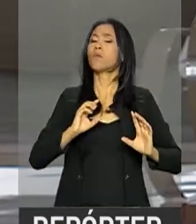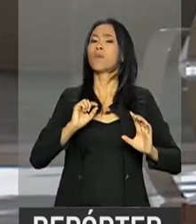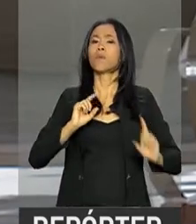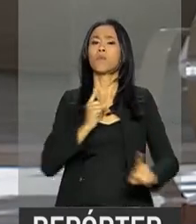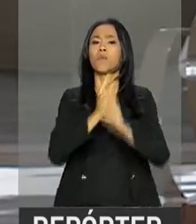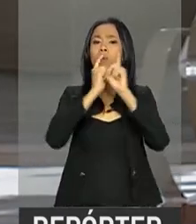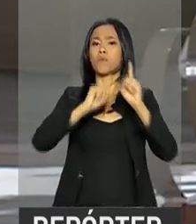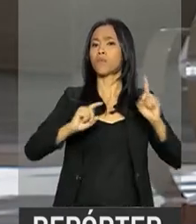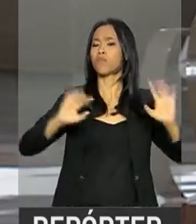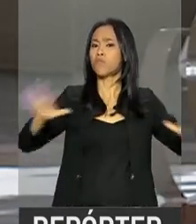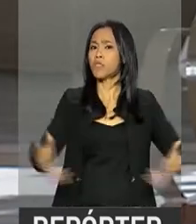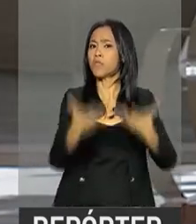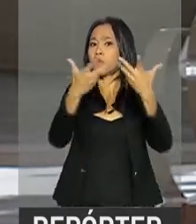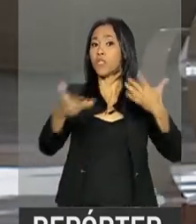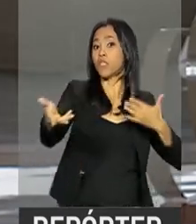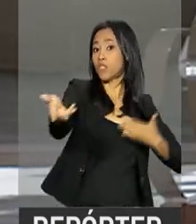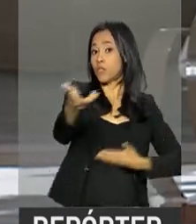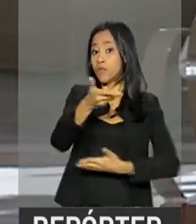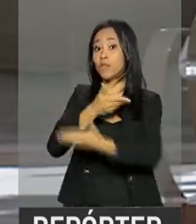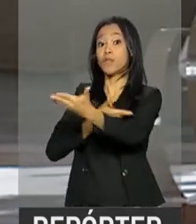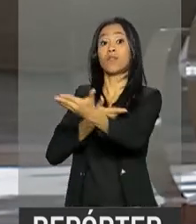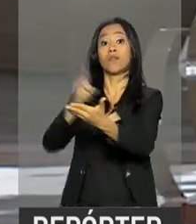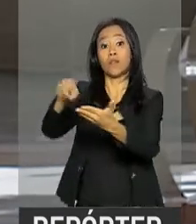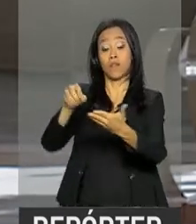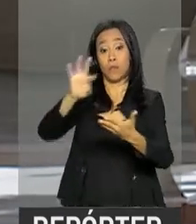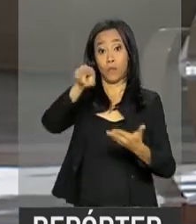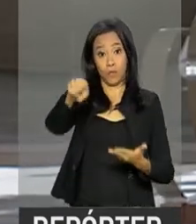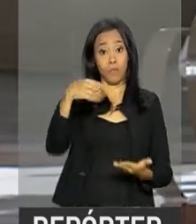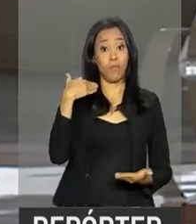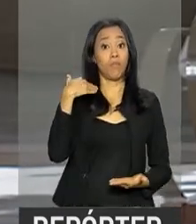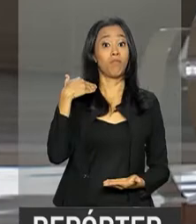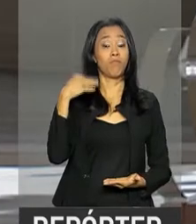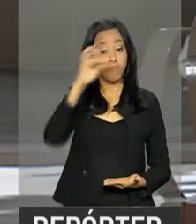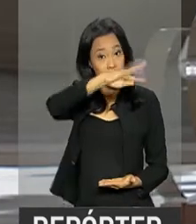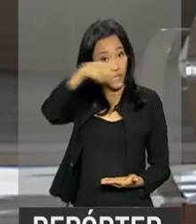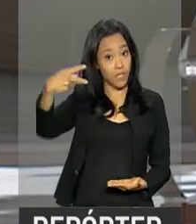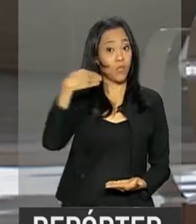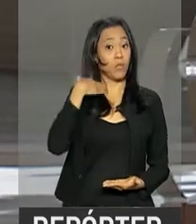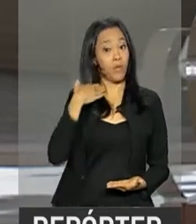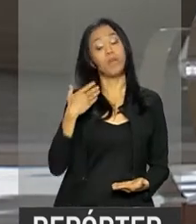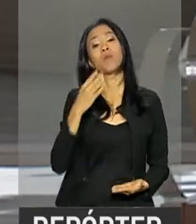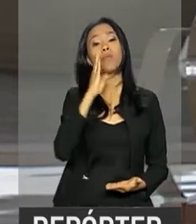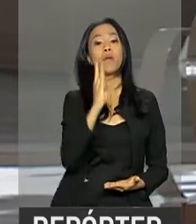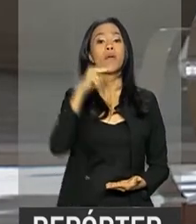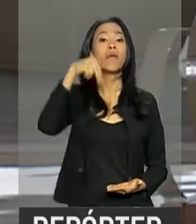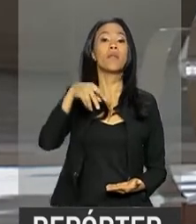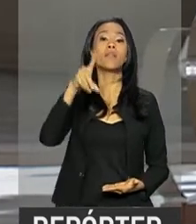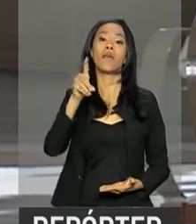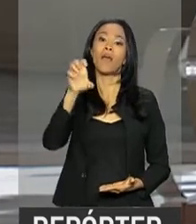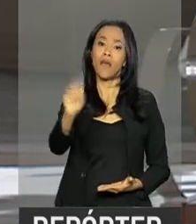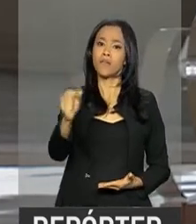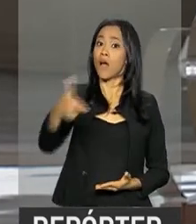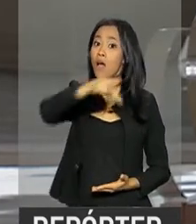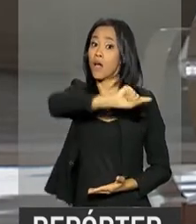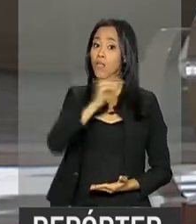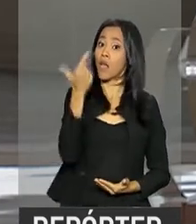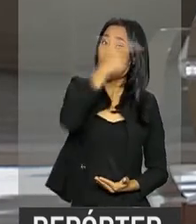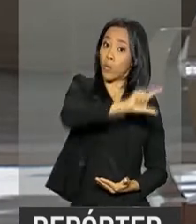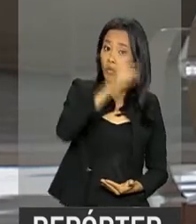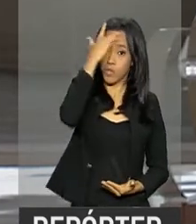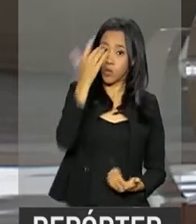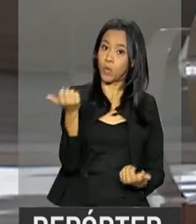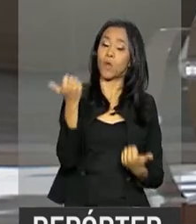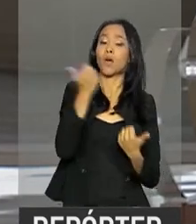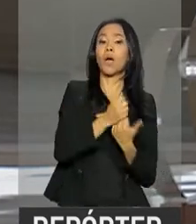transmissão do cargo de presidência do BNDES no Rio de Janeiro. O cargo, antes ocupado por Paulo Rabelo de